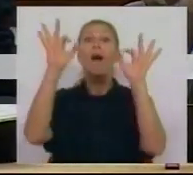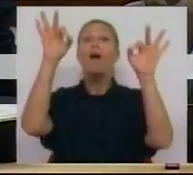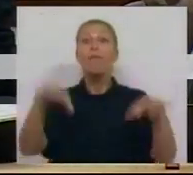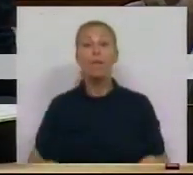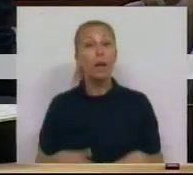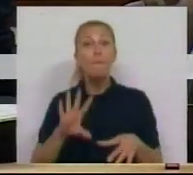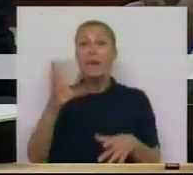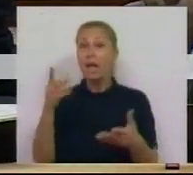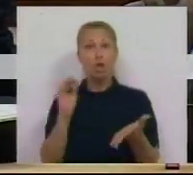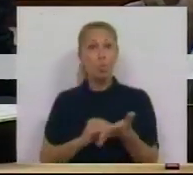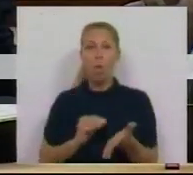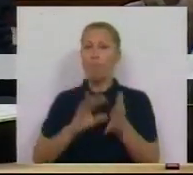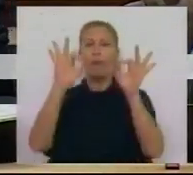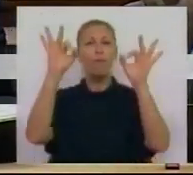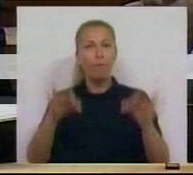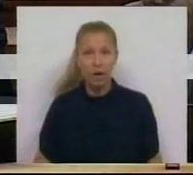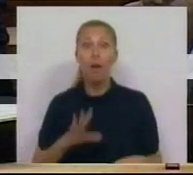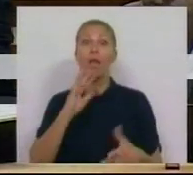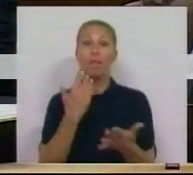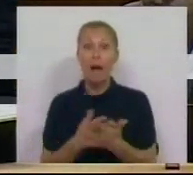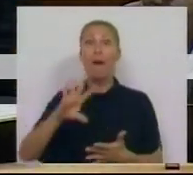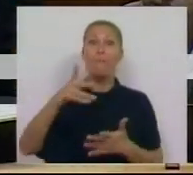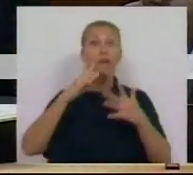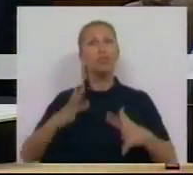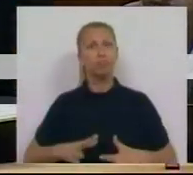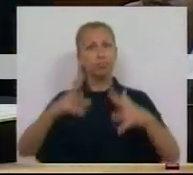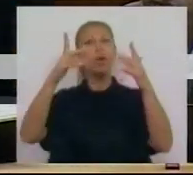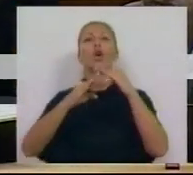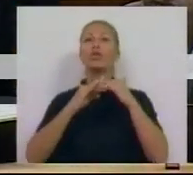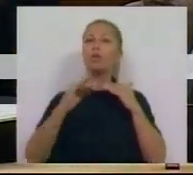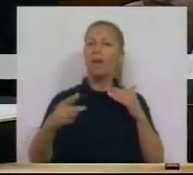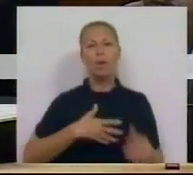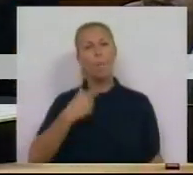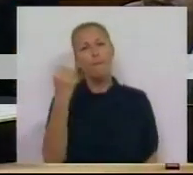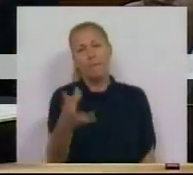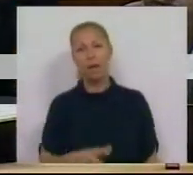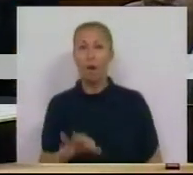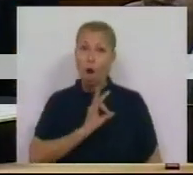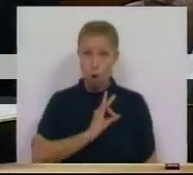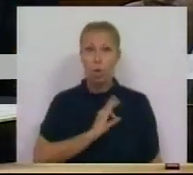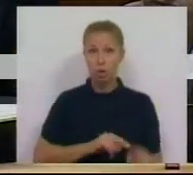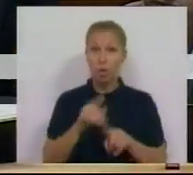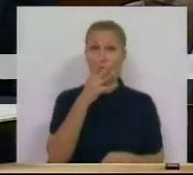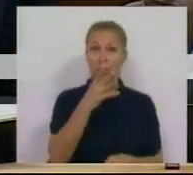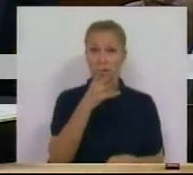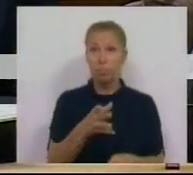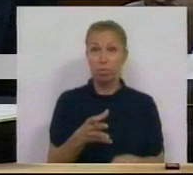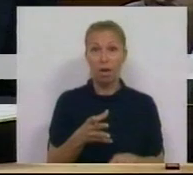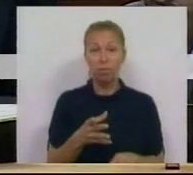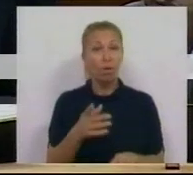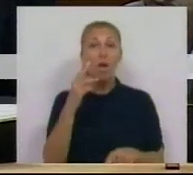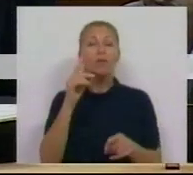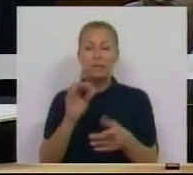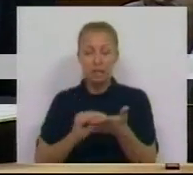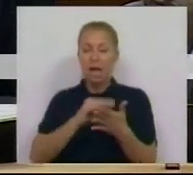fazer países crescer de uma forma sustentável. E é pena que o Sr. Secretário de Estado não leia jornais internacionais, porque se lesse, teria